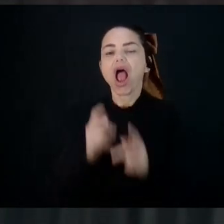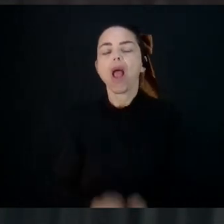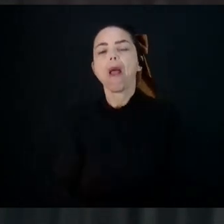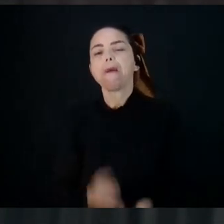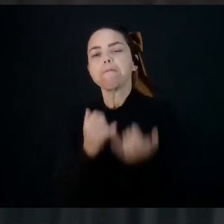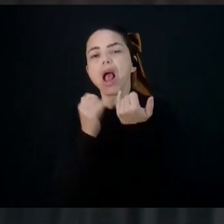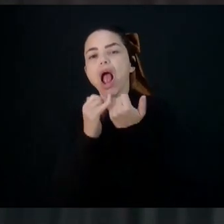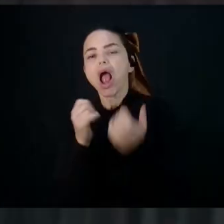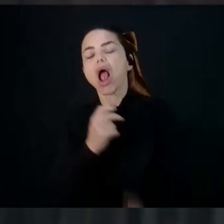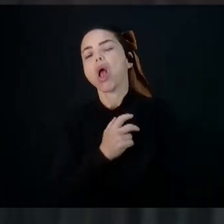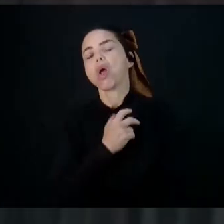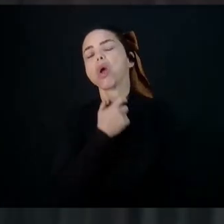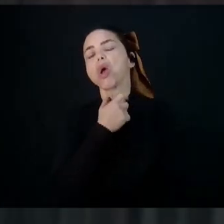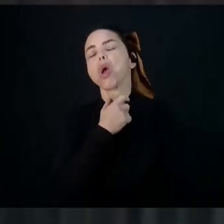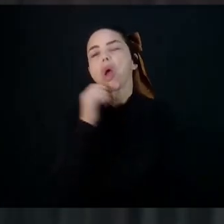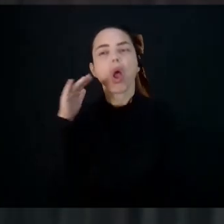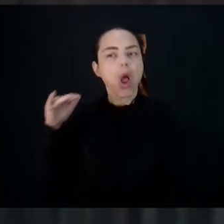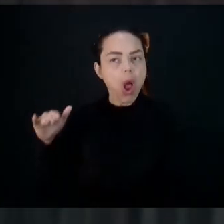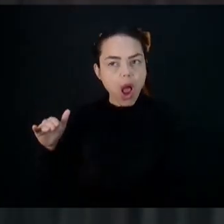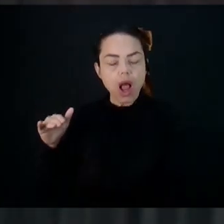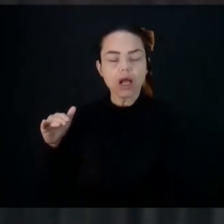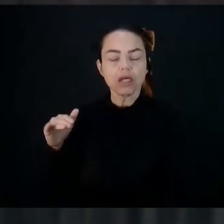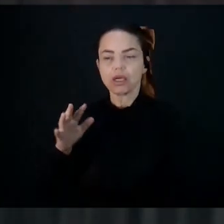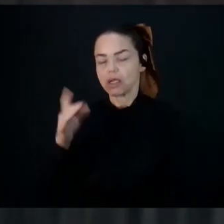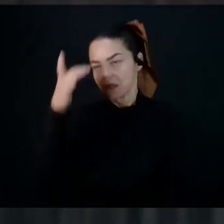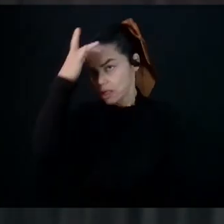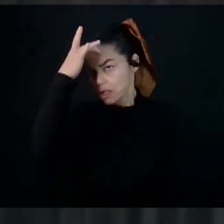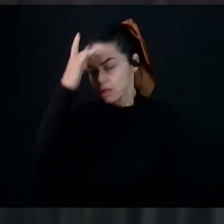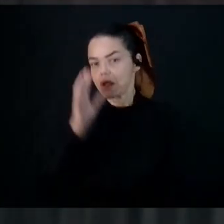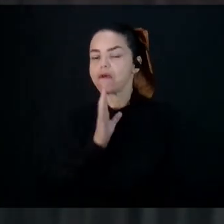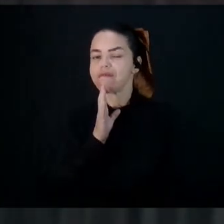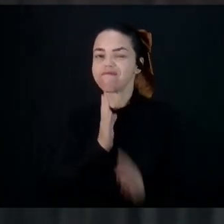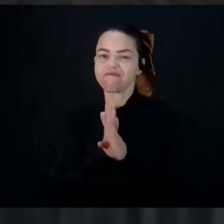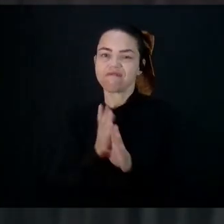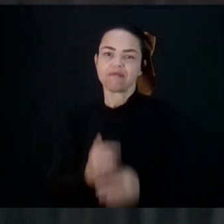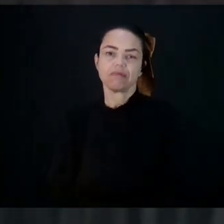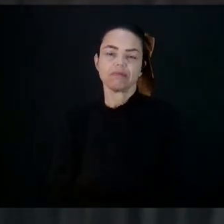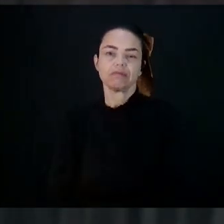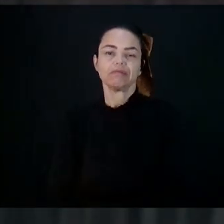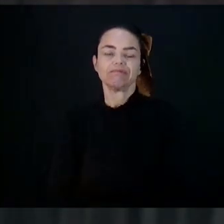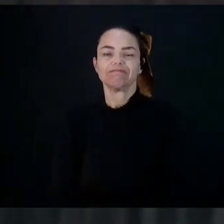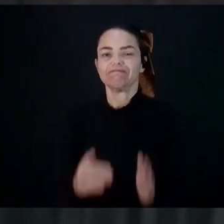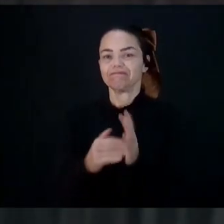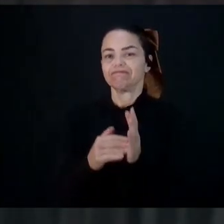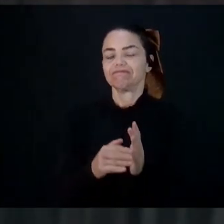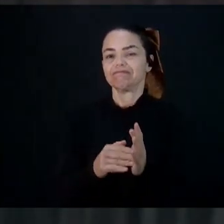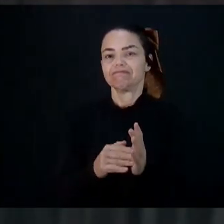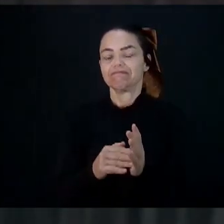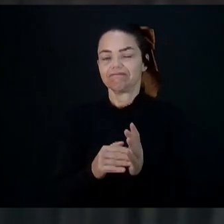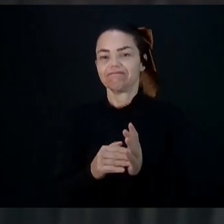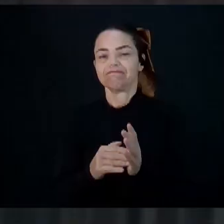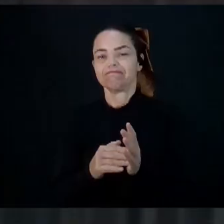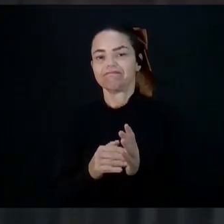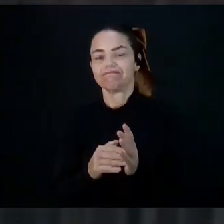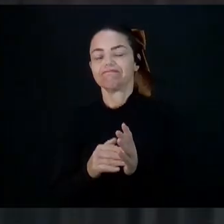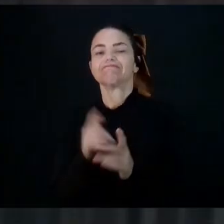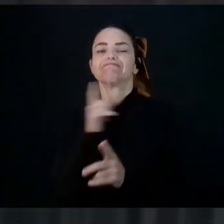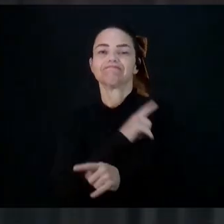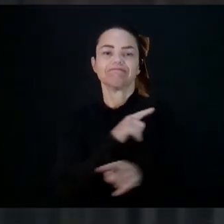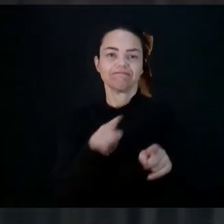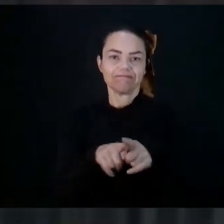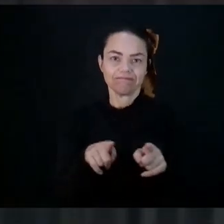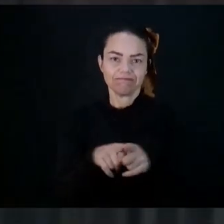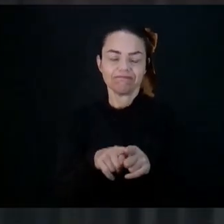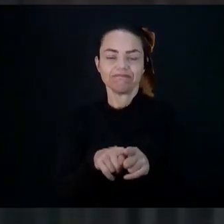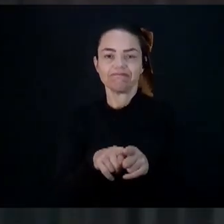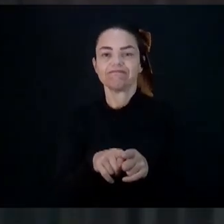história. Então, vem a consciência, fui descoberta. Mas até chegar nesse ponto, ela conseguiu também mudar